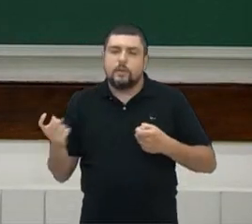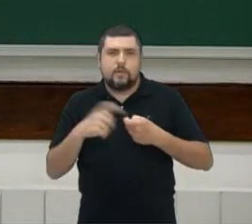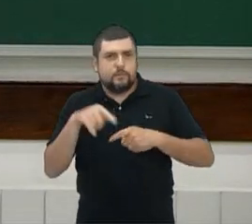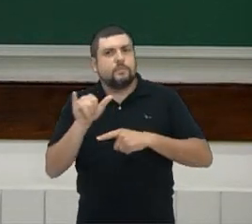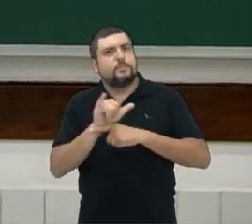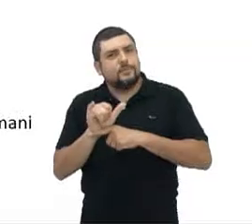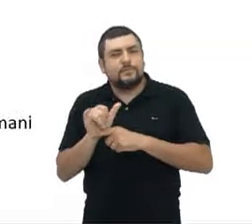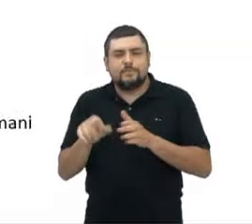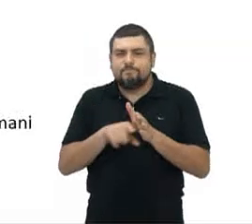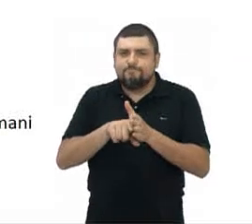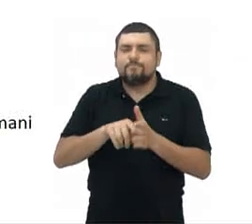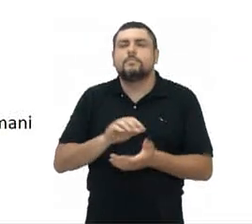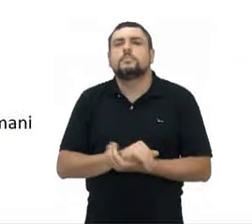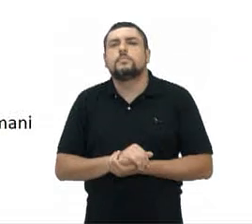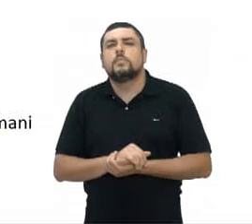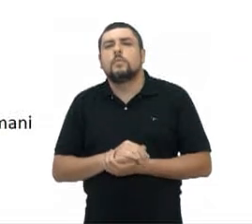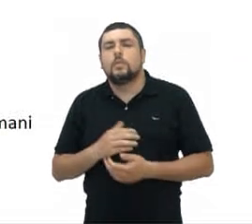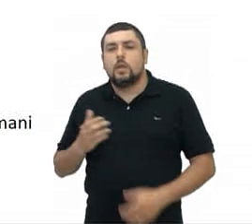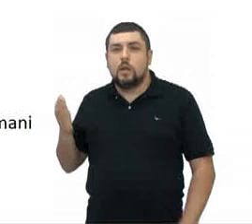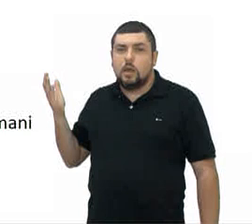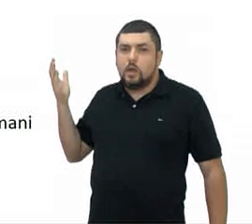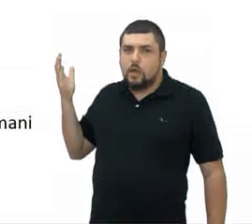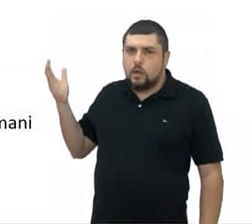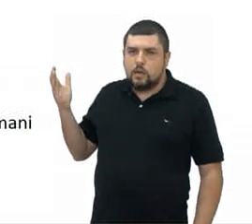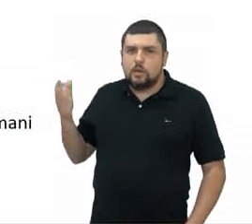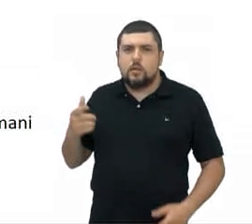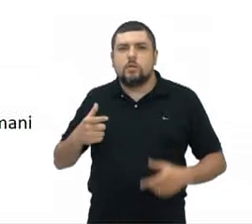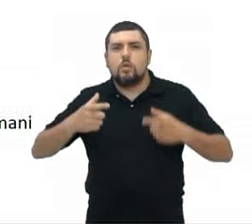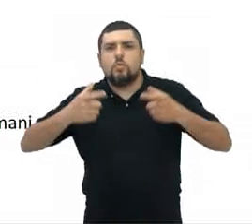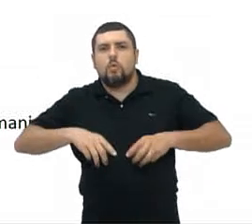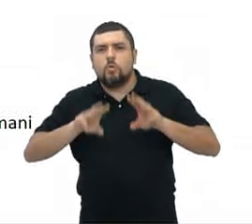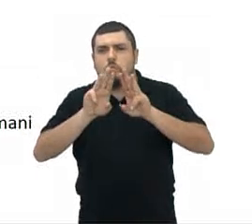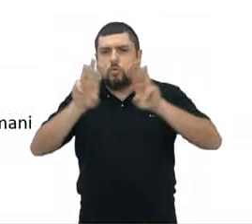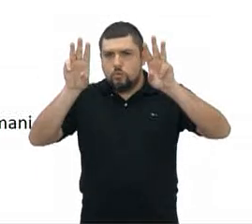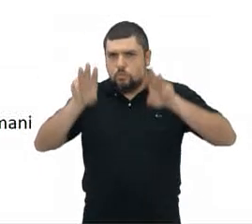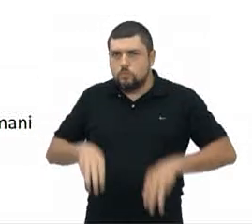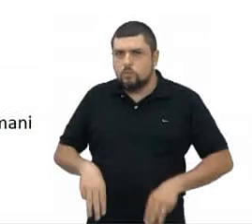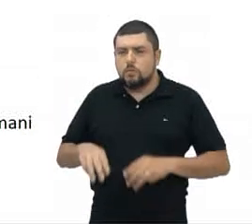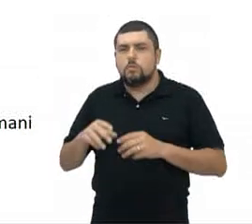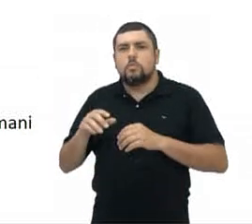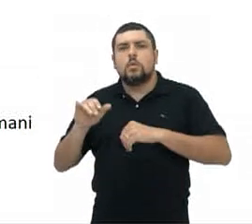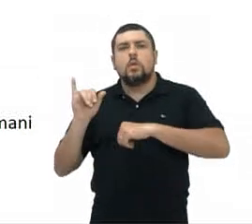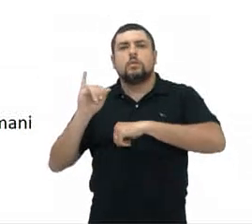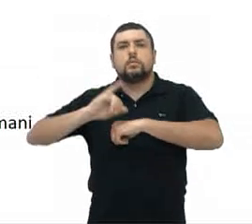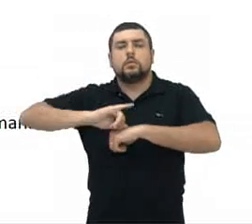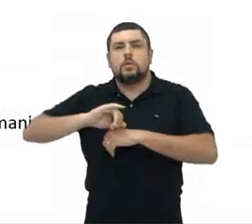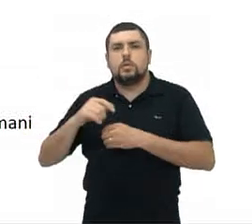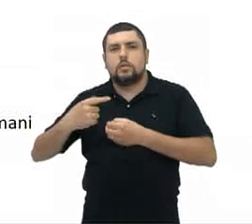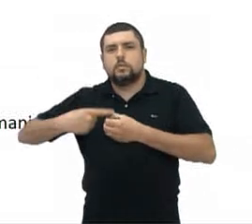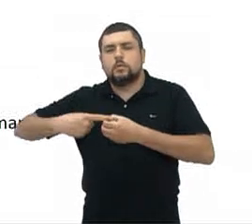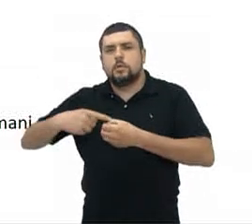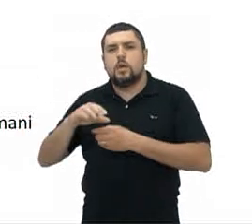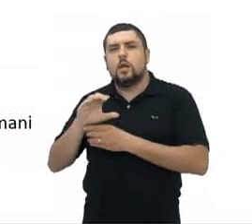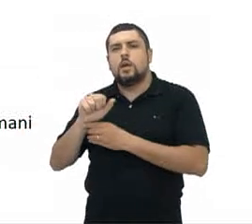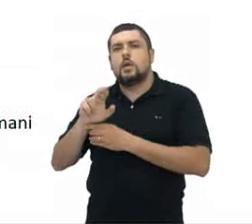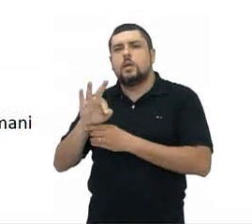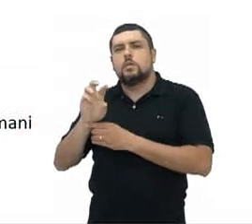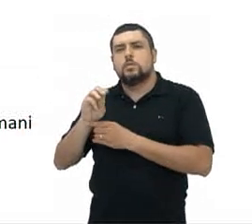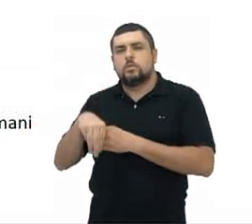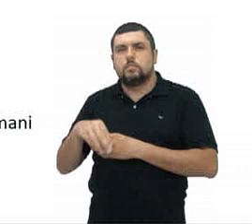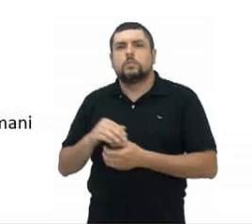vocês mais uma imagem, essa do Museu Nacional de Khartoum do Sudão. Não foi fácil pesquisar essas imagens. Aqui nós